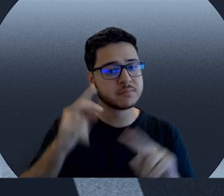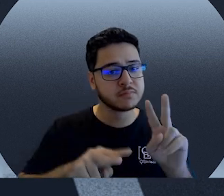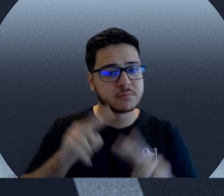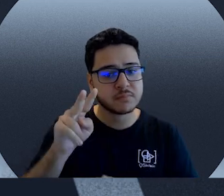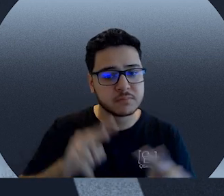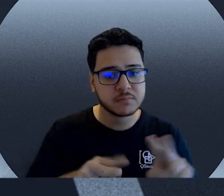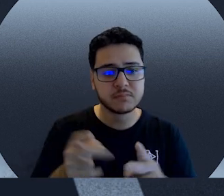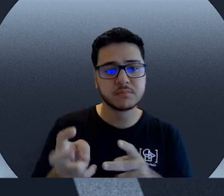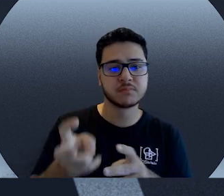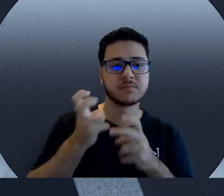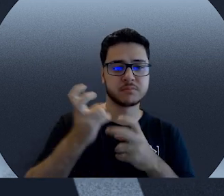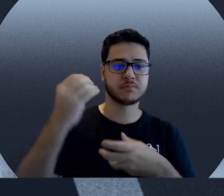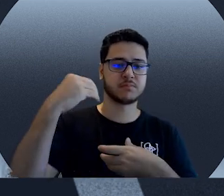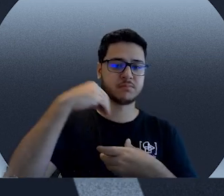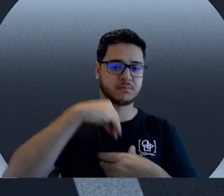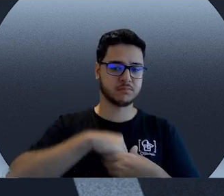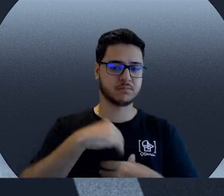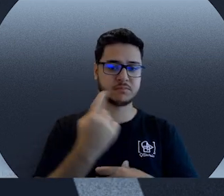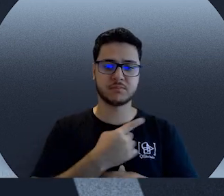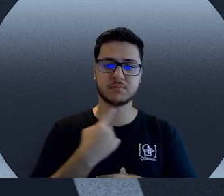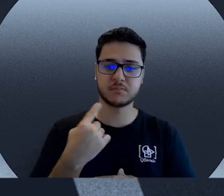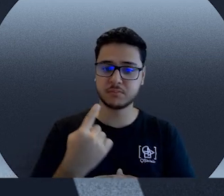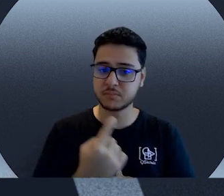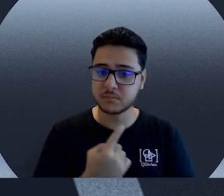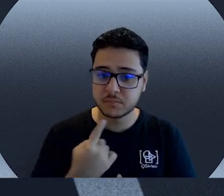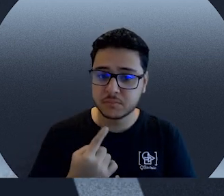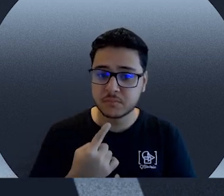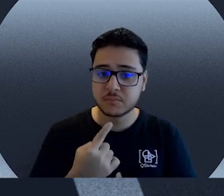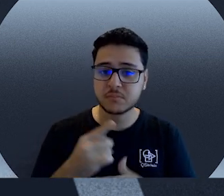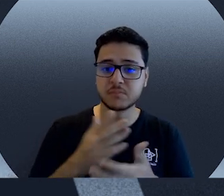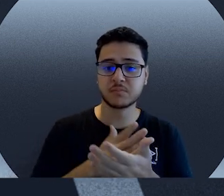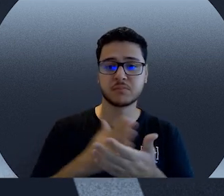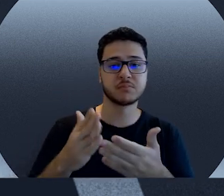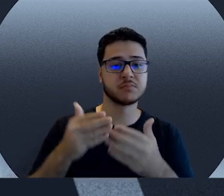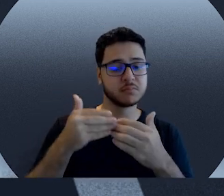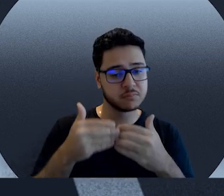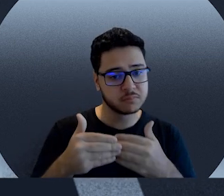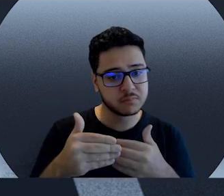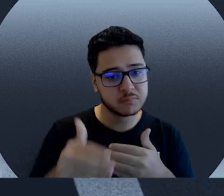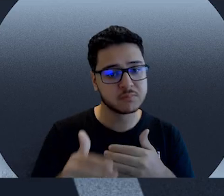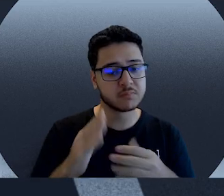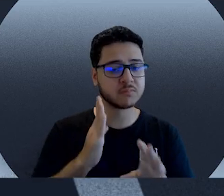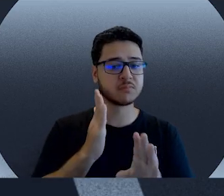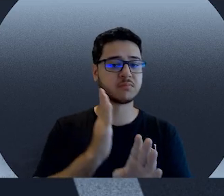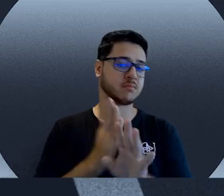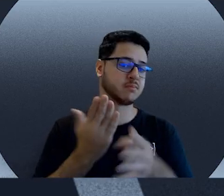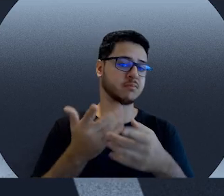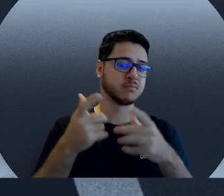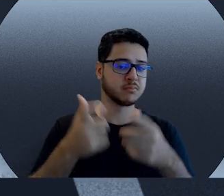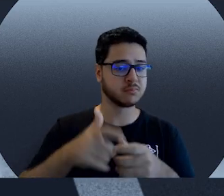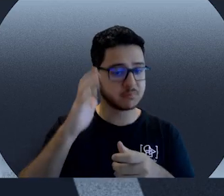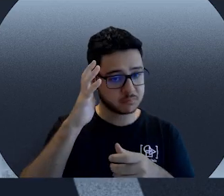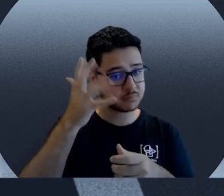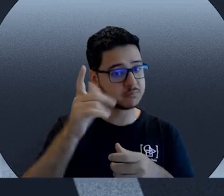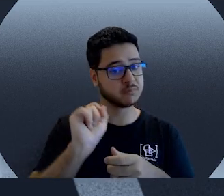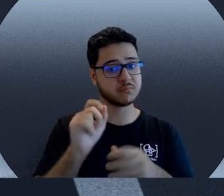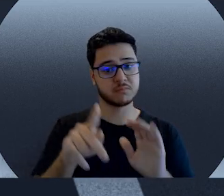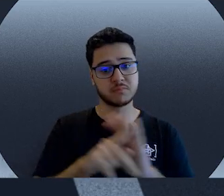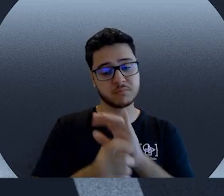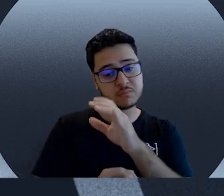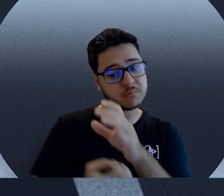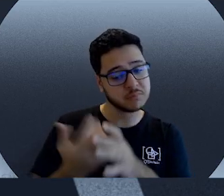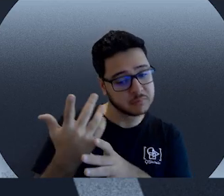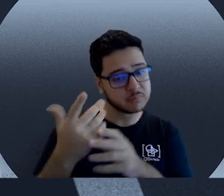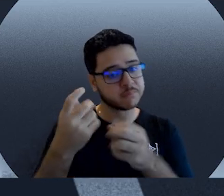terapêutico, né? De olhar para dentro de nós e a partir daí podermos chegar a uma conclusão do que aquela produção